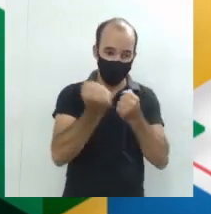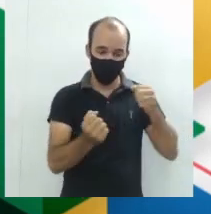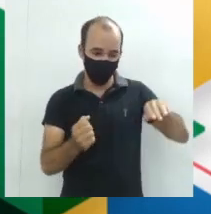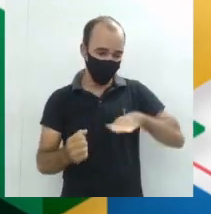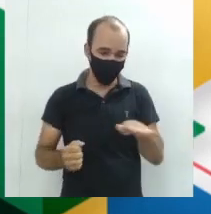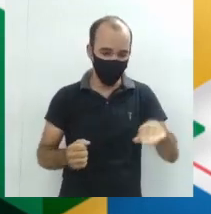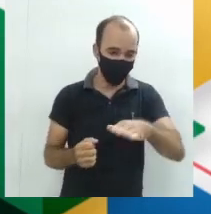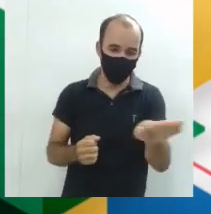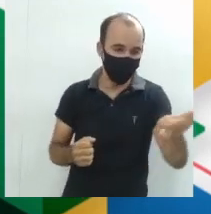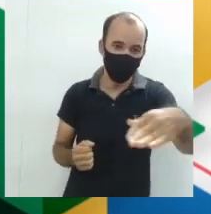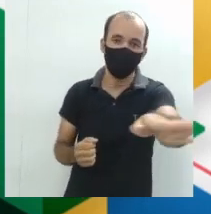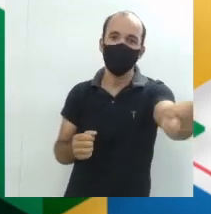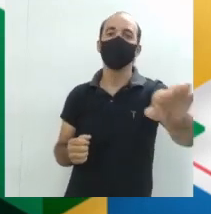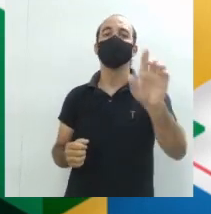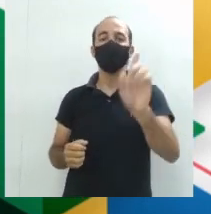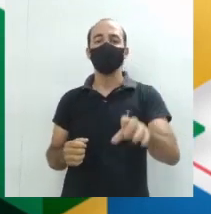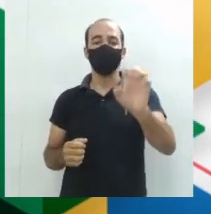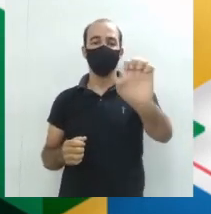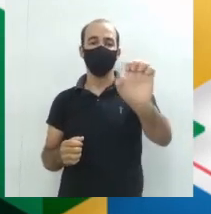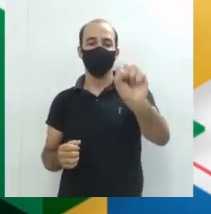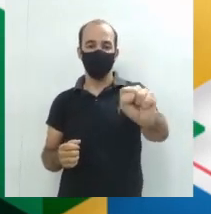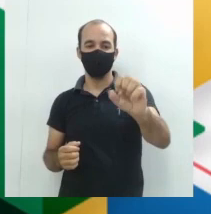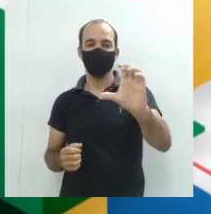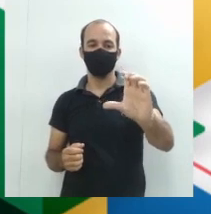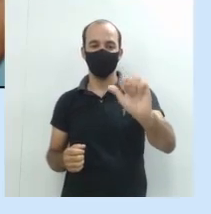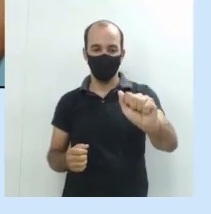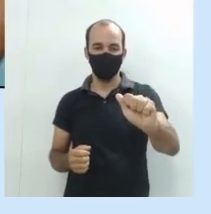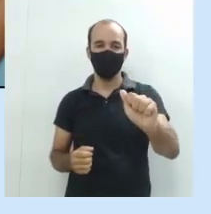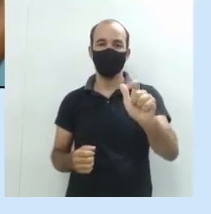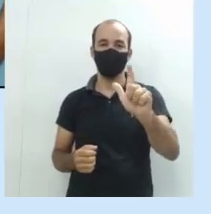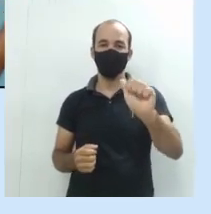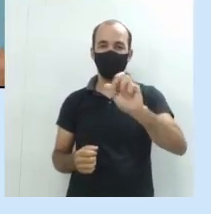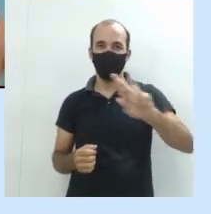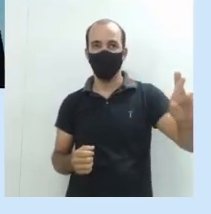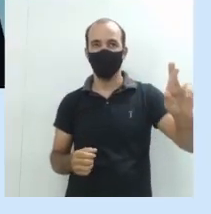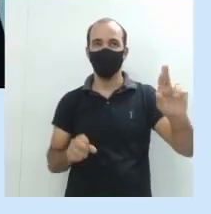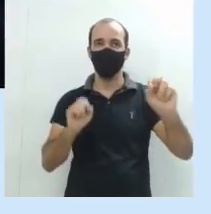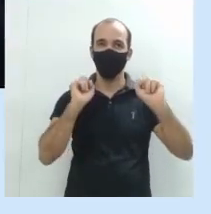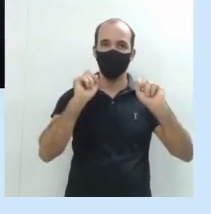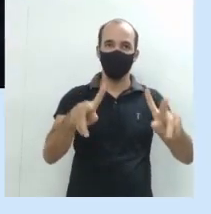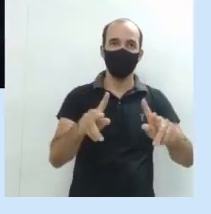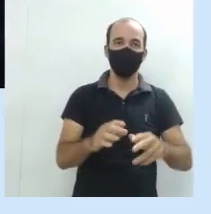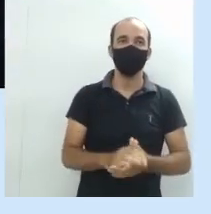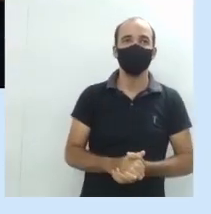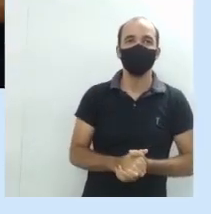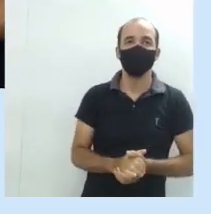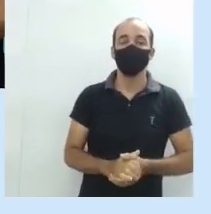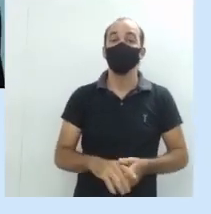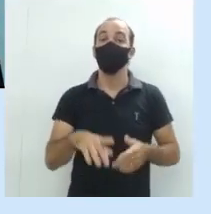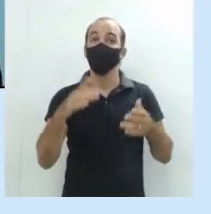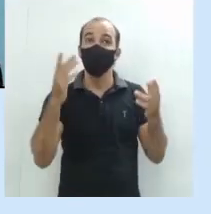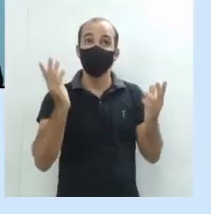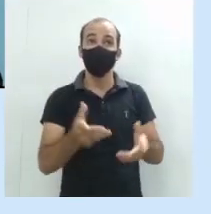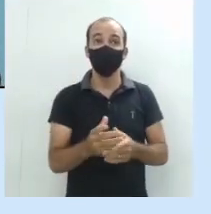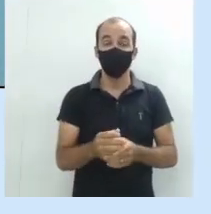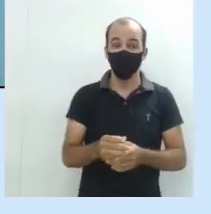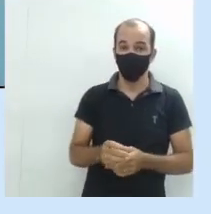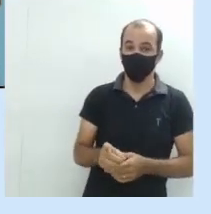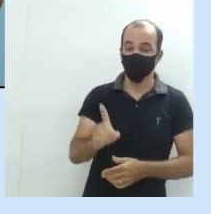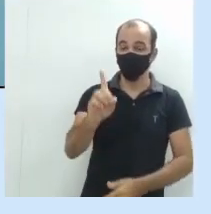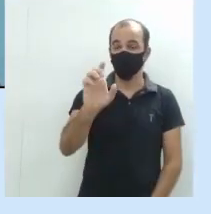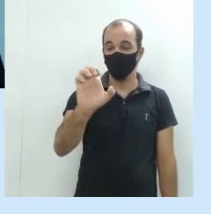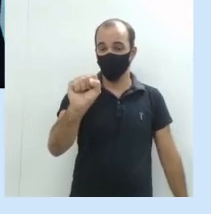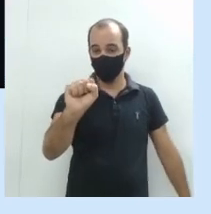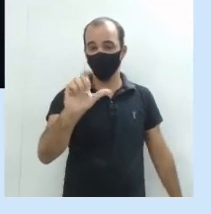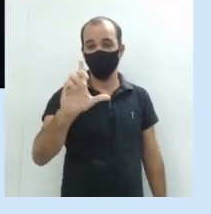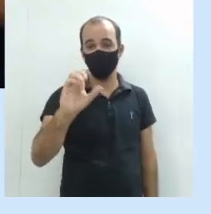deslocamento é menor que escalar. Olha para mim, meu povo. O vetor deslocamento, olha de novo, Aninha,